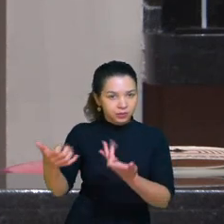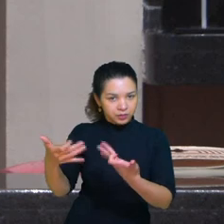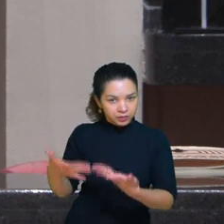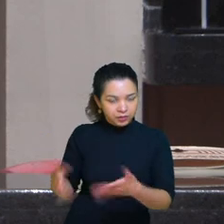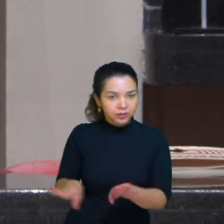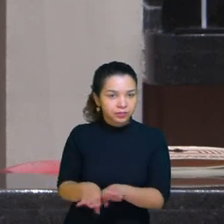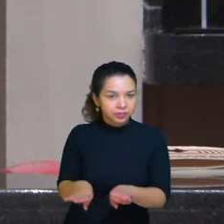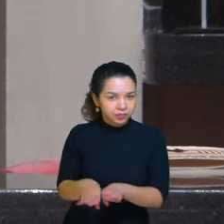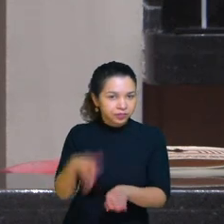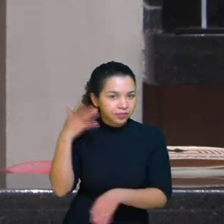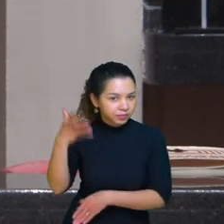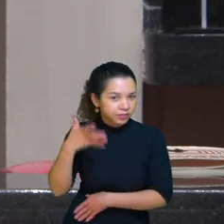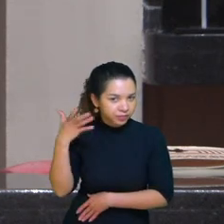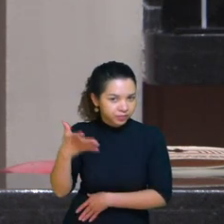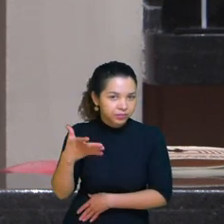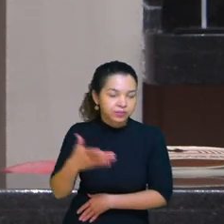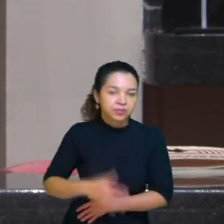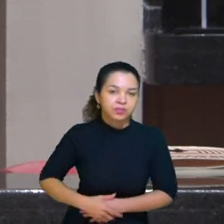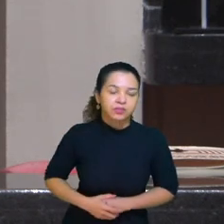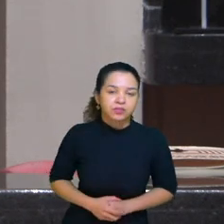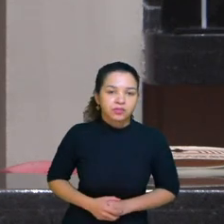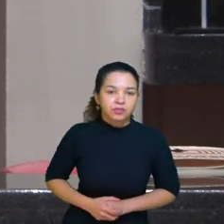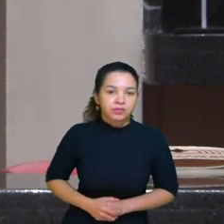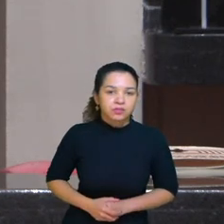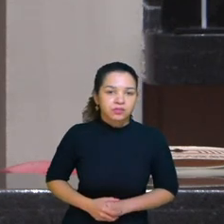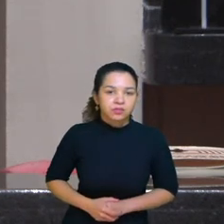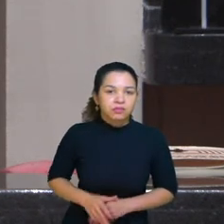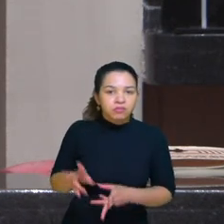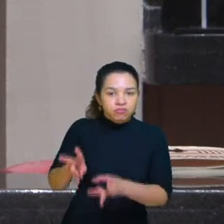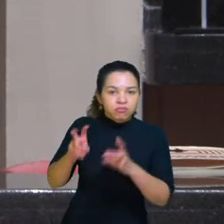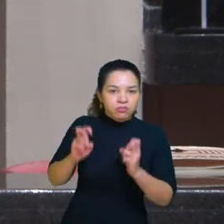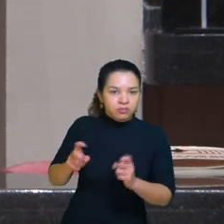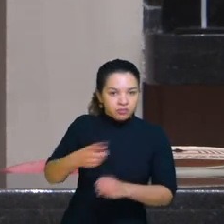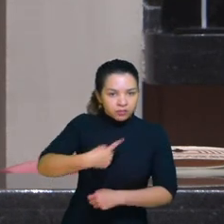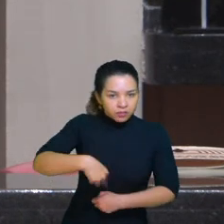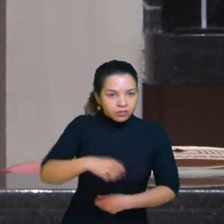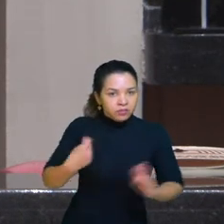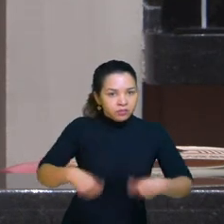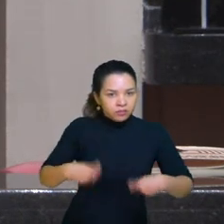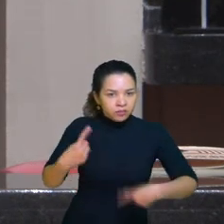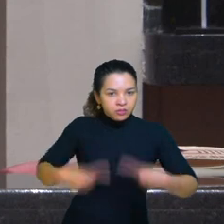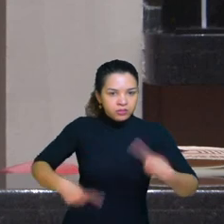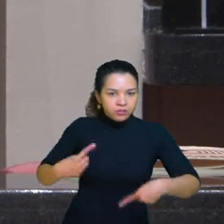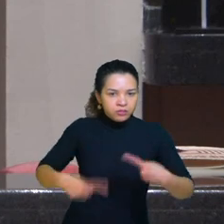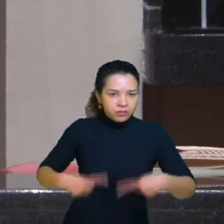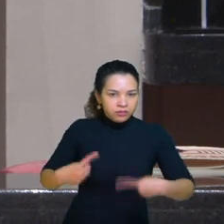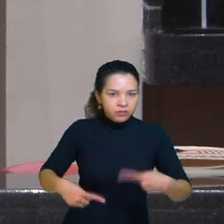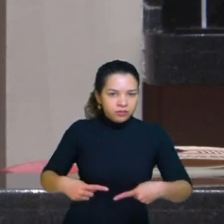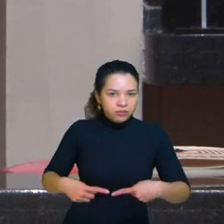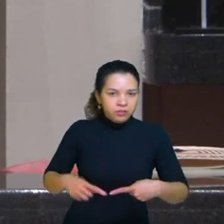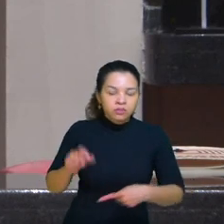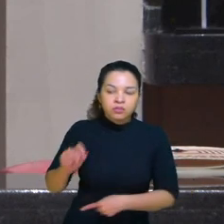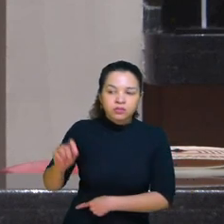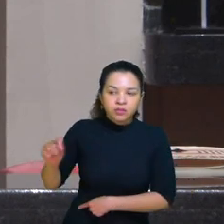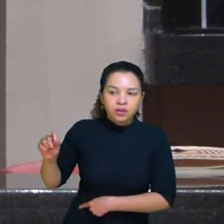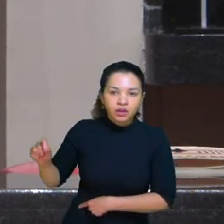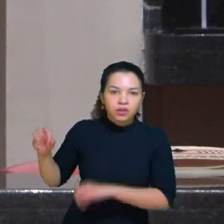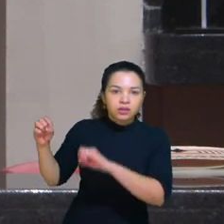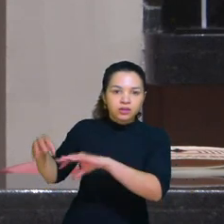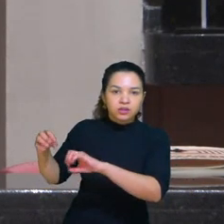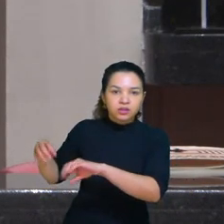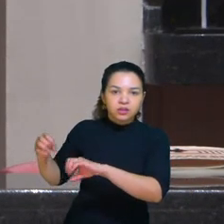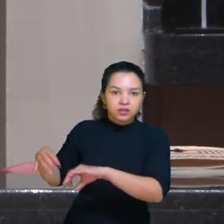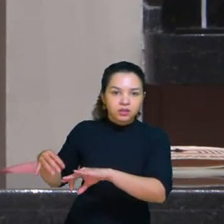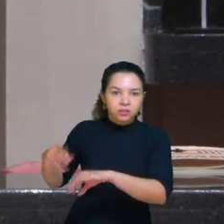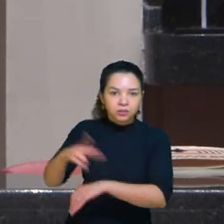eh o quanto eh nós precisamos discutir que quem tá formando os nossos professores quem